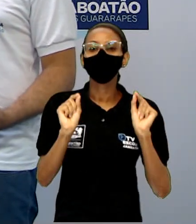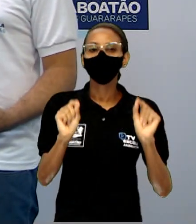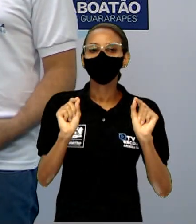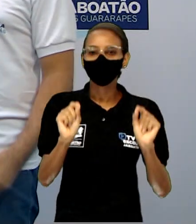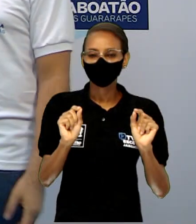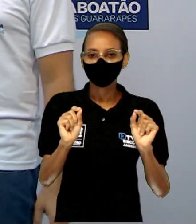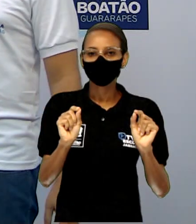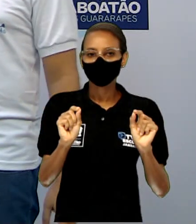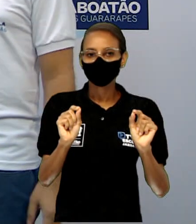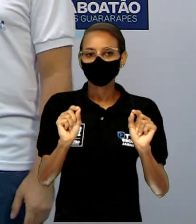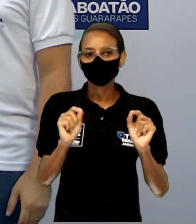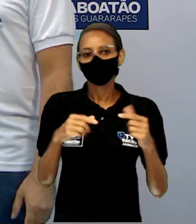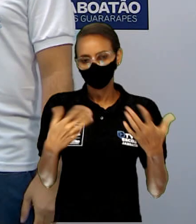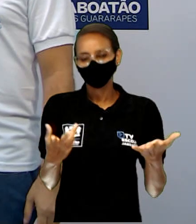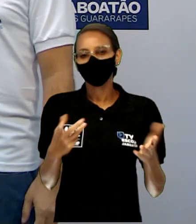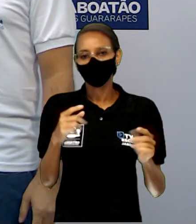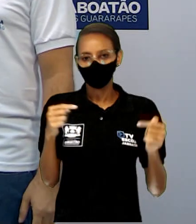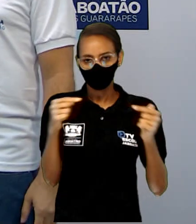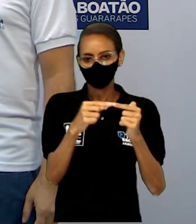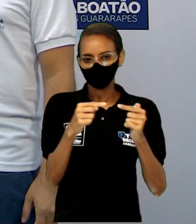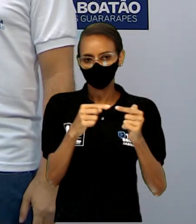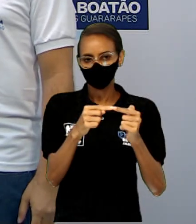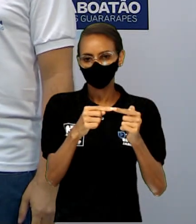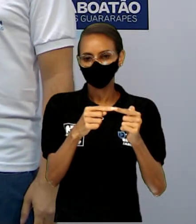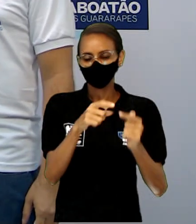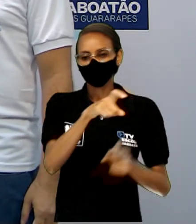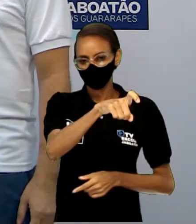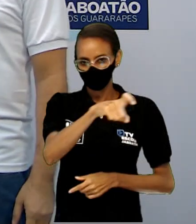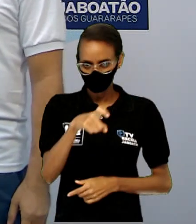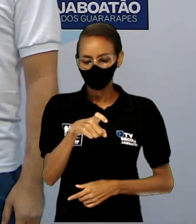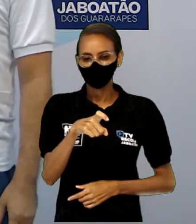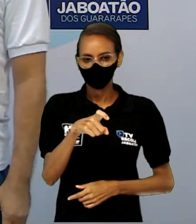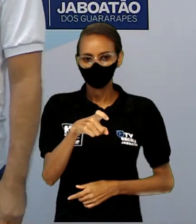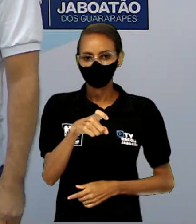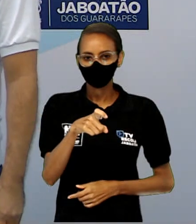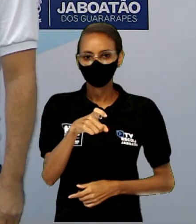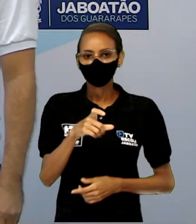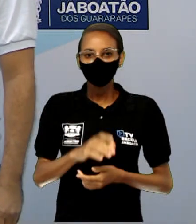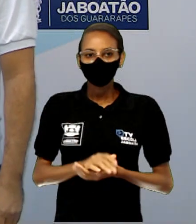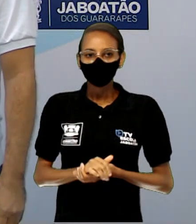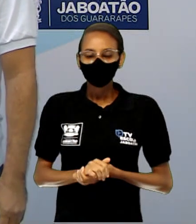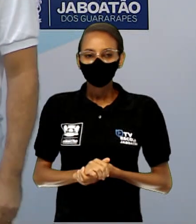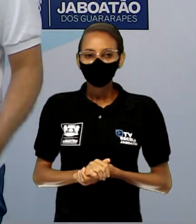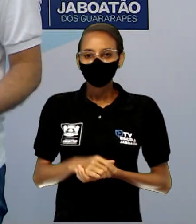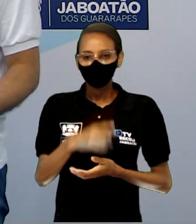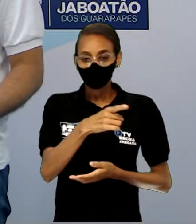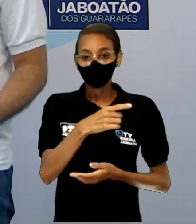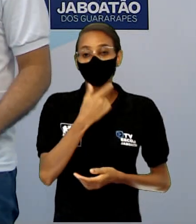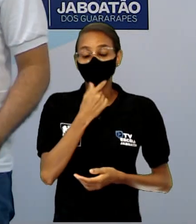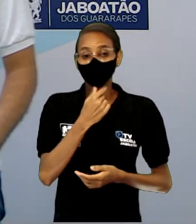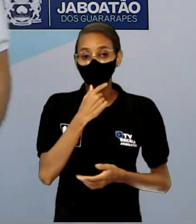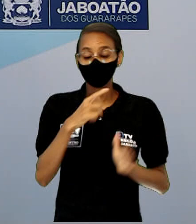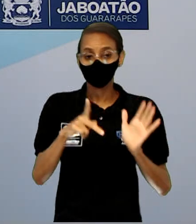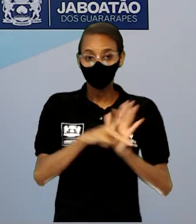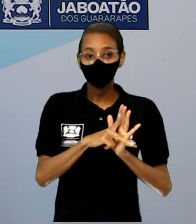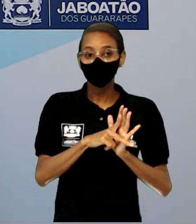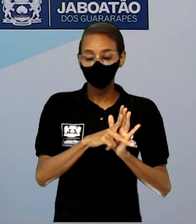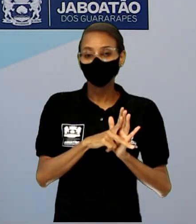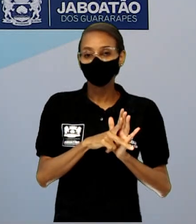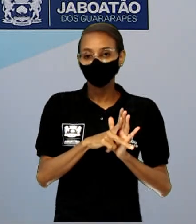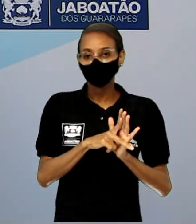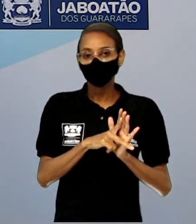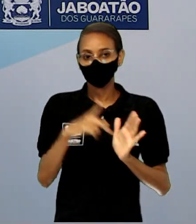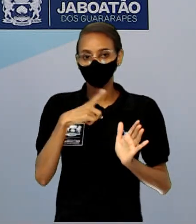A. Fazendo esse cálculo aqui, você vai encontrar mais ou menos